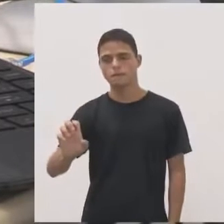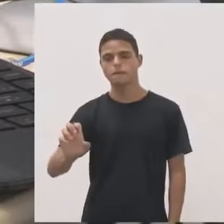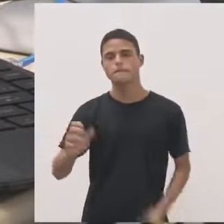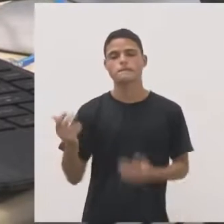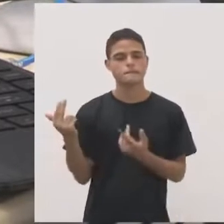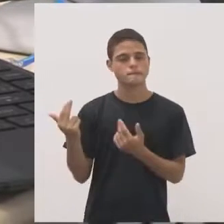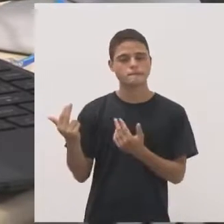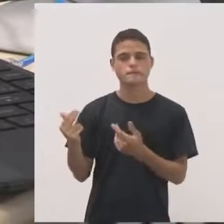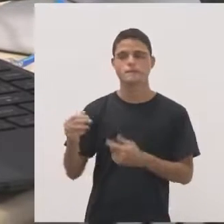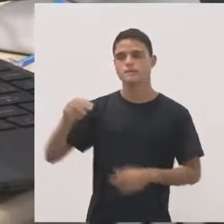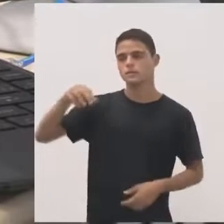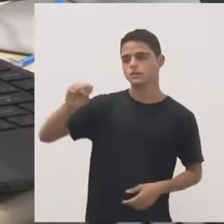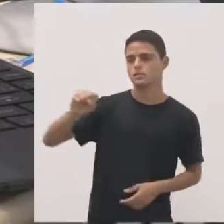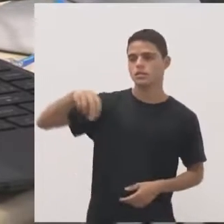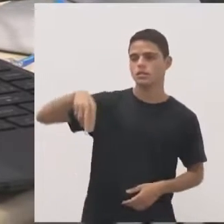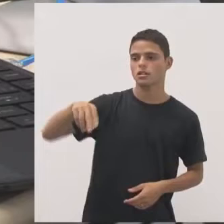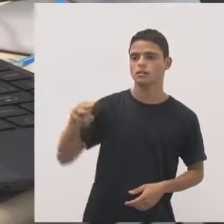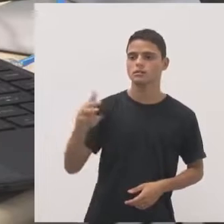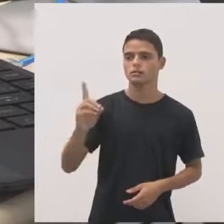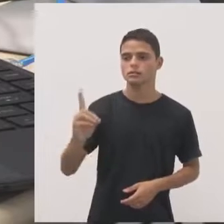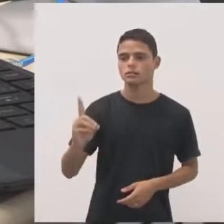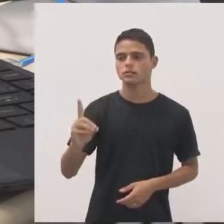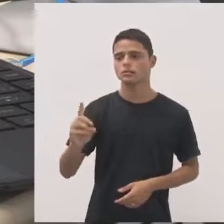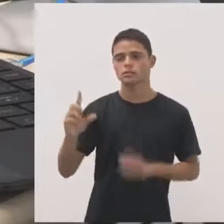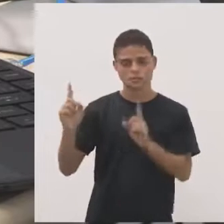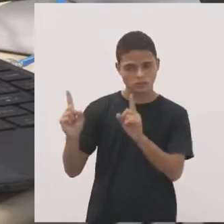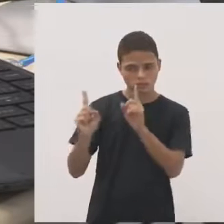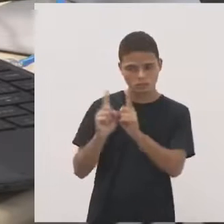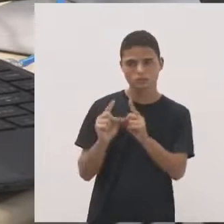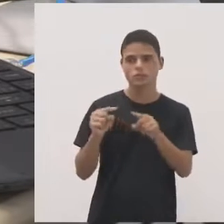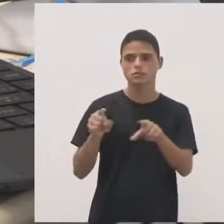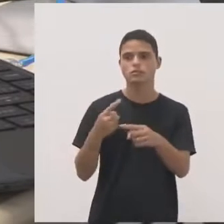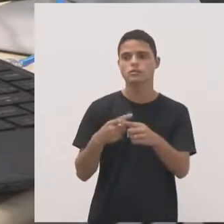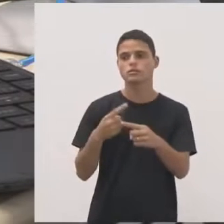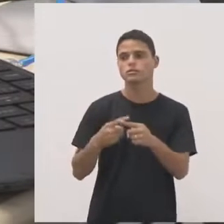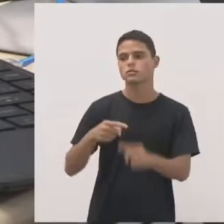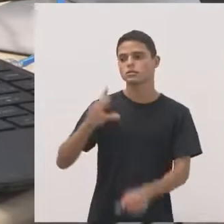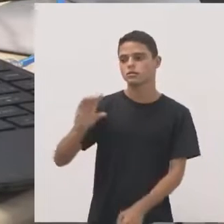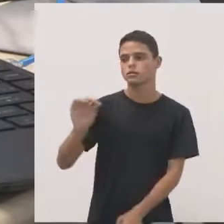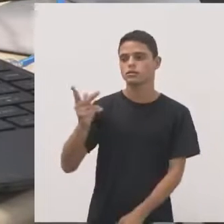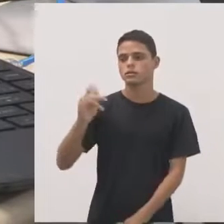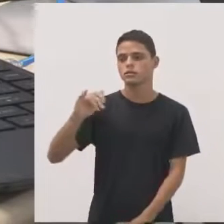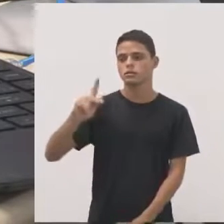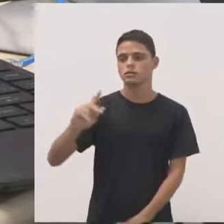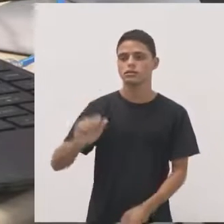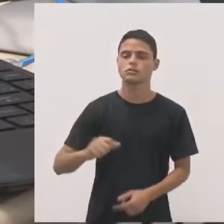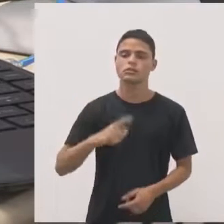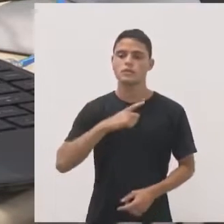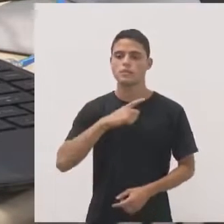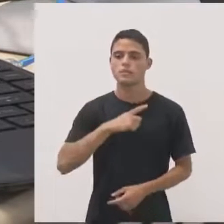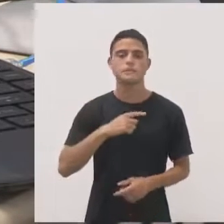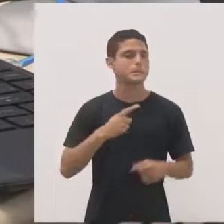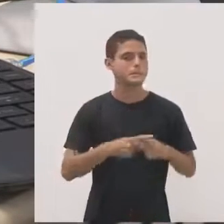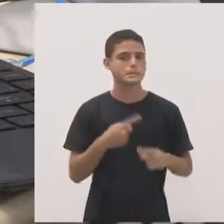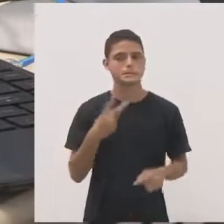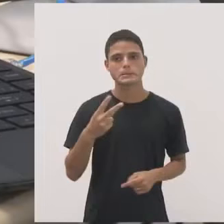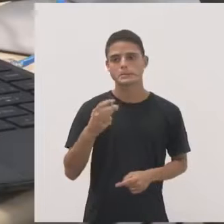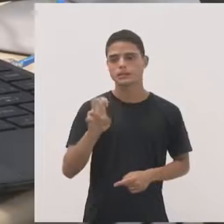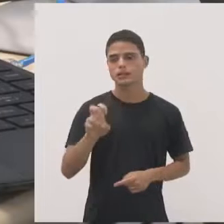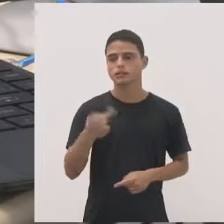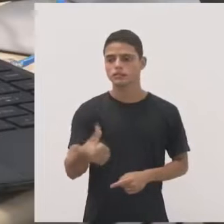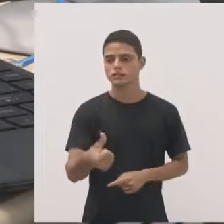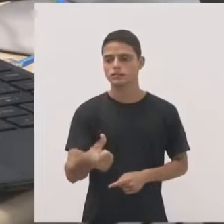só que ele é um pouco menor porque ele é um chipzinho, tá? Esse computador já tem essa tecnologia, ele tem 256 GB de